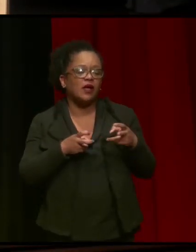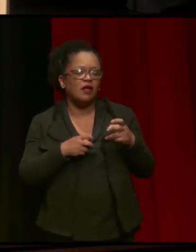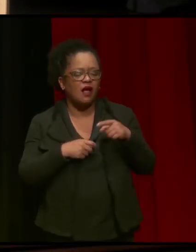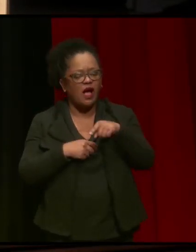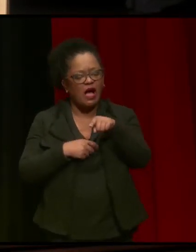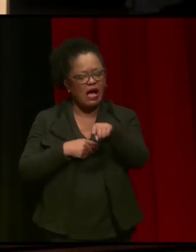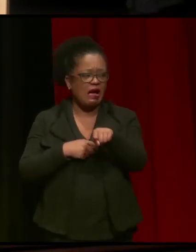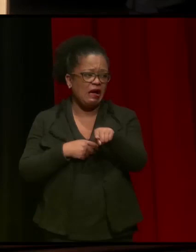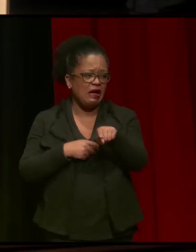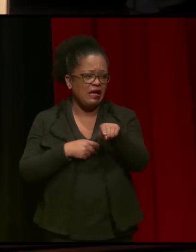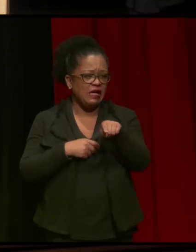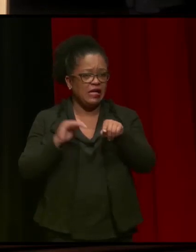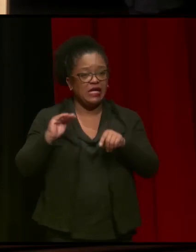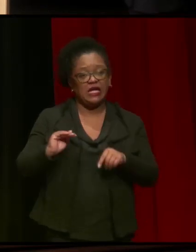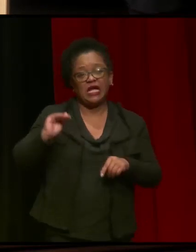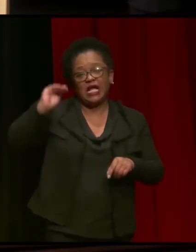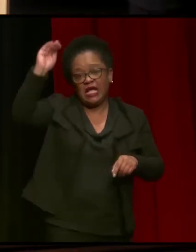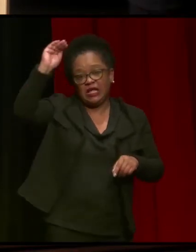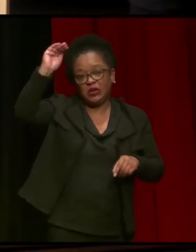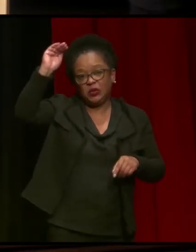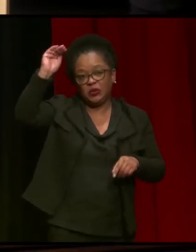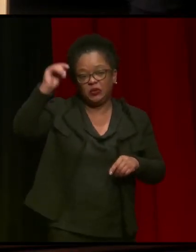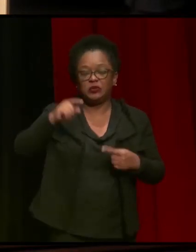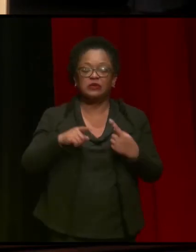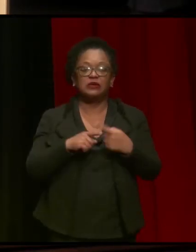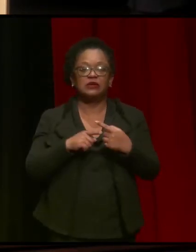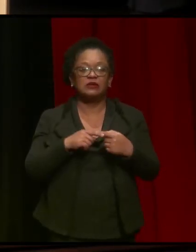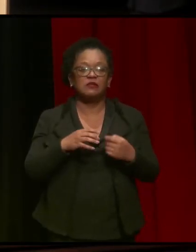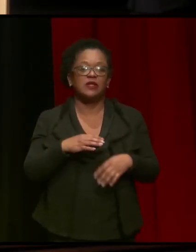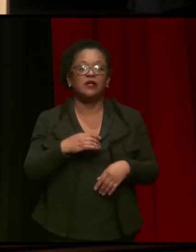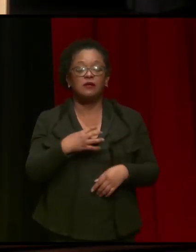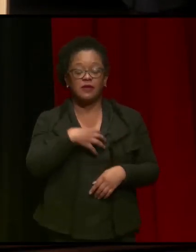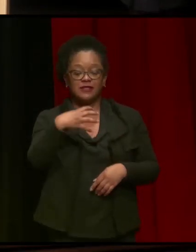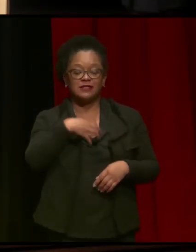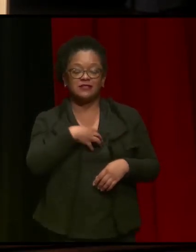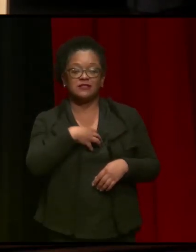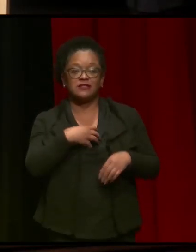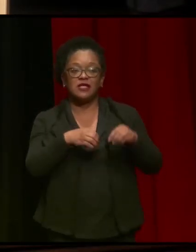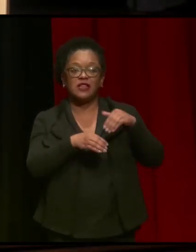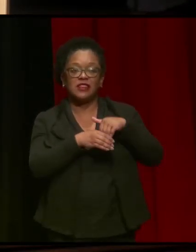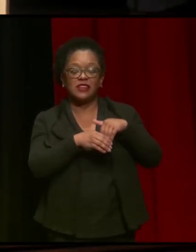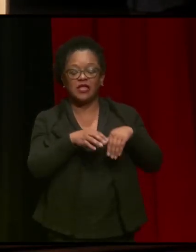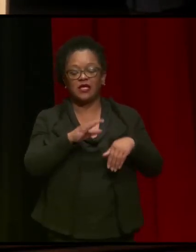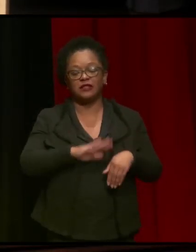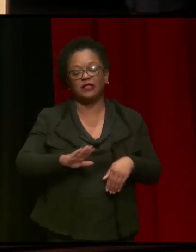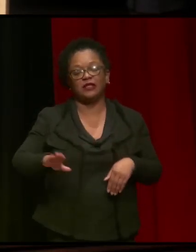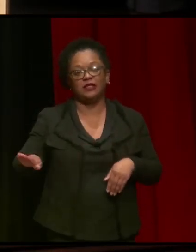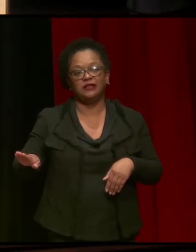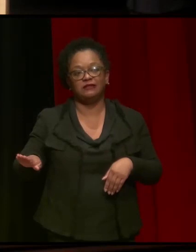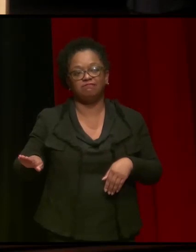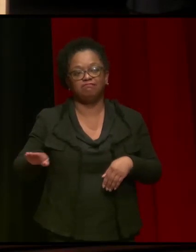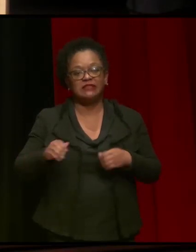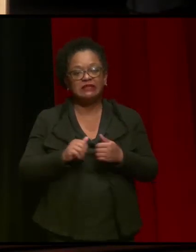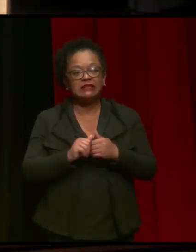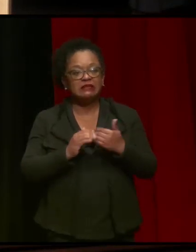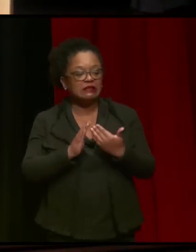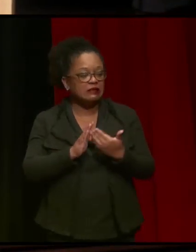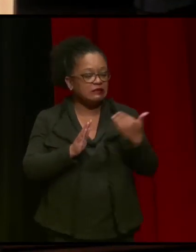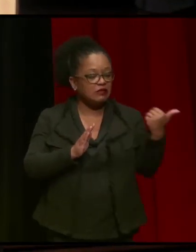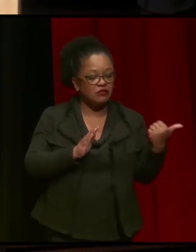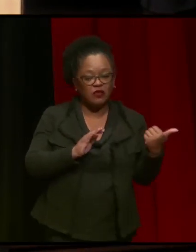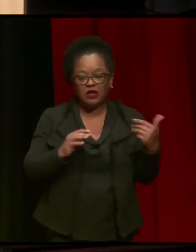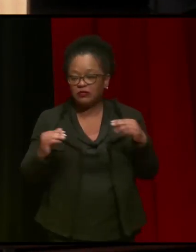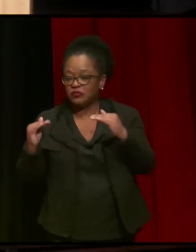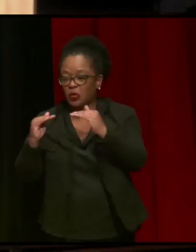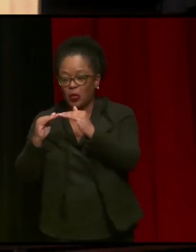falavam, ele é um adulto em questão de tamanho, mas ele é uma criança em questão de atitudes. Então ele não se encaixa nas crianças porque ele é